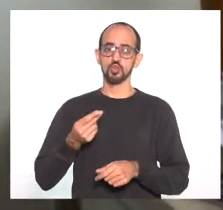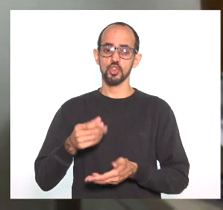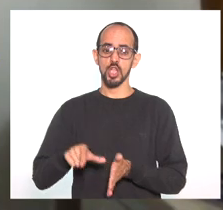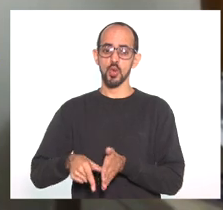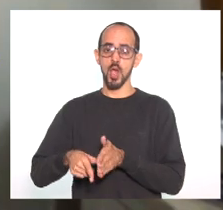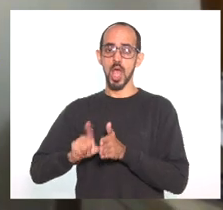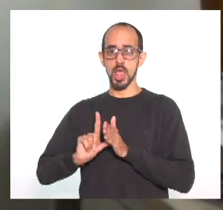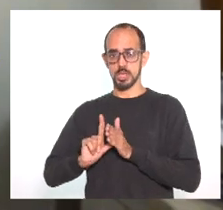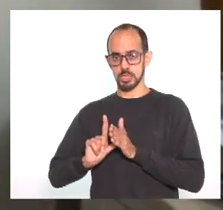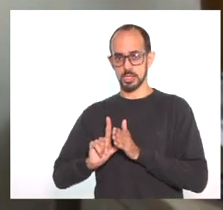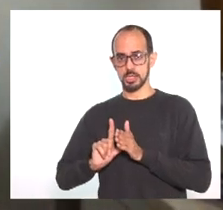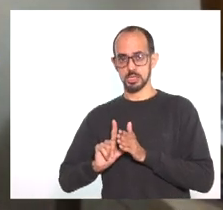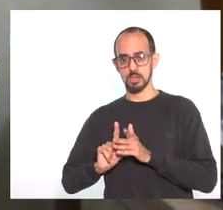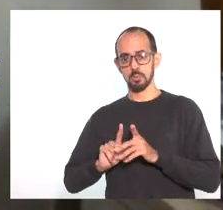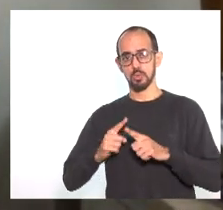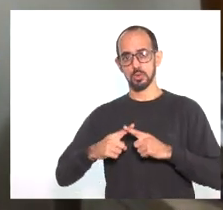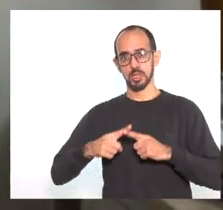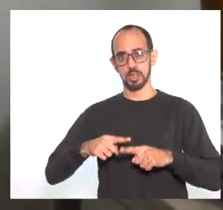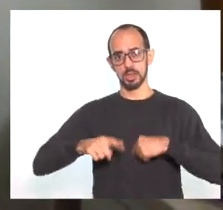tudo